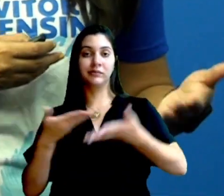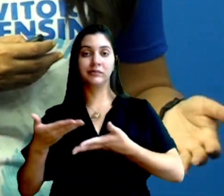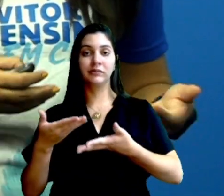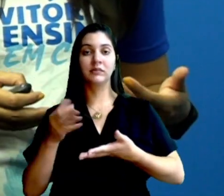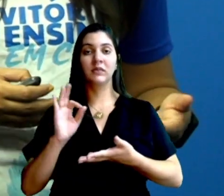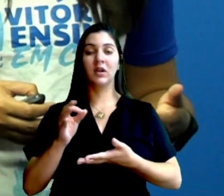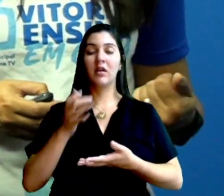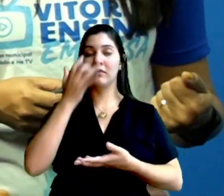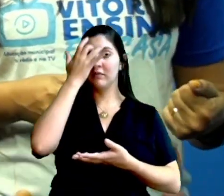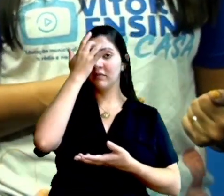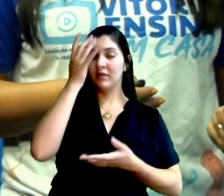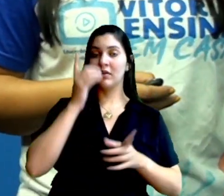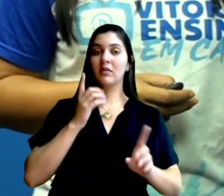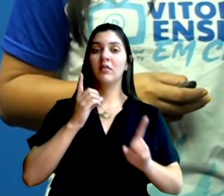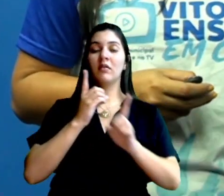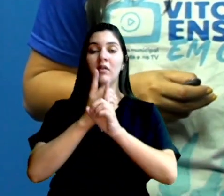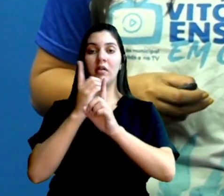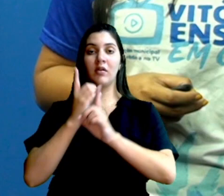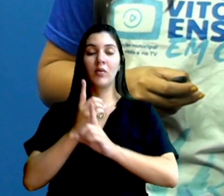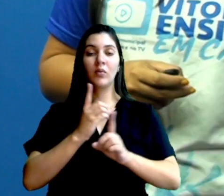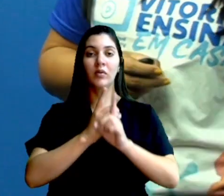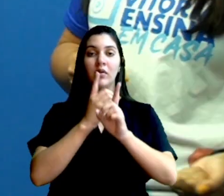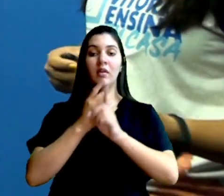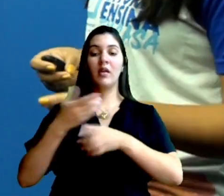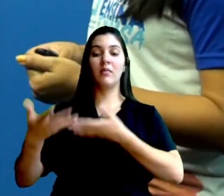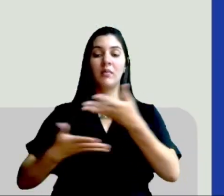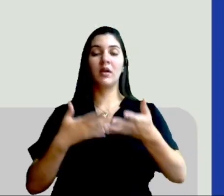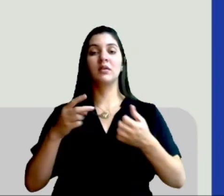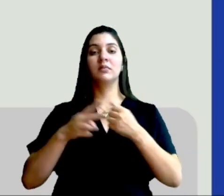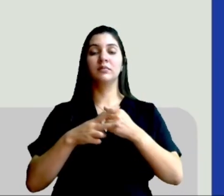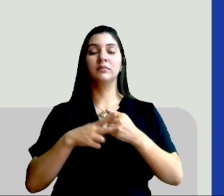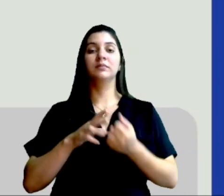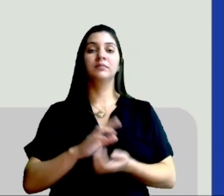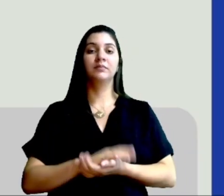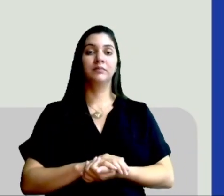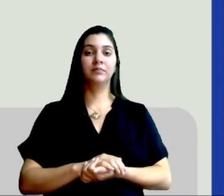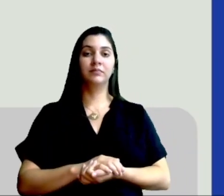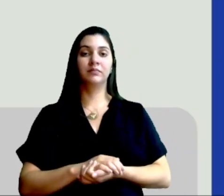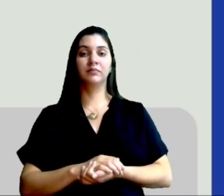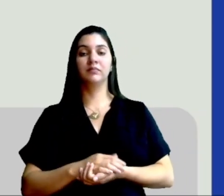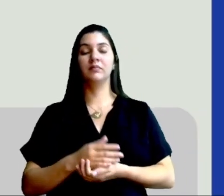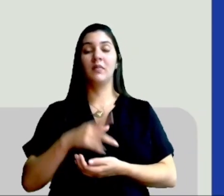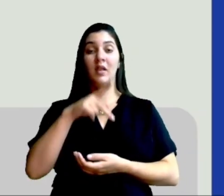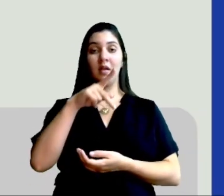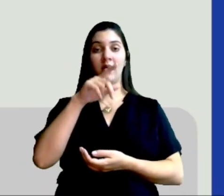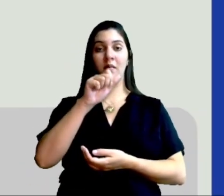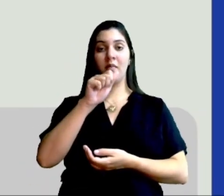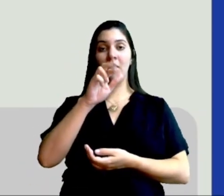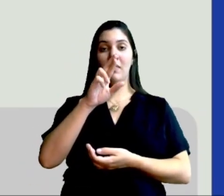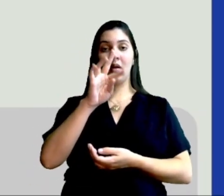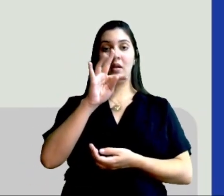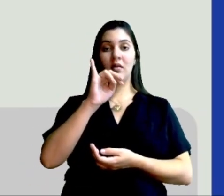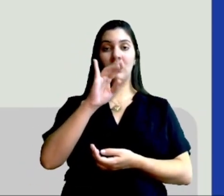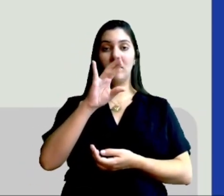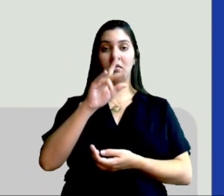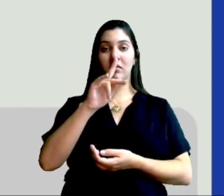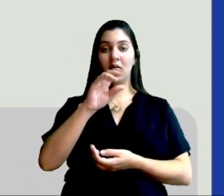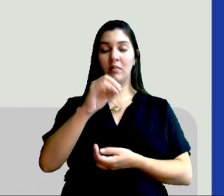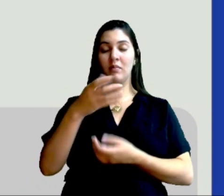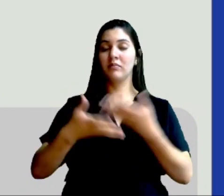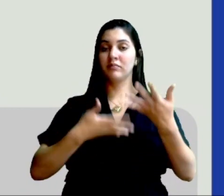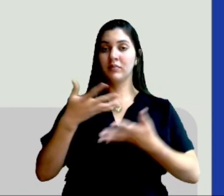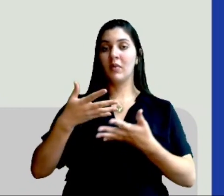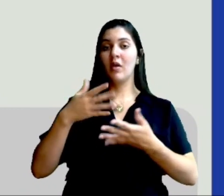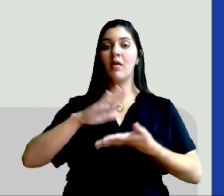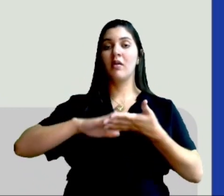E é facinho encontrar o particípio dos verbos. Ó, vamos ver. O particípio em espanhol se